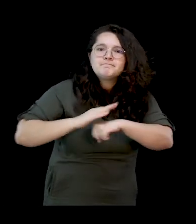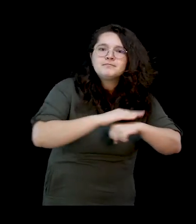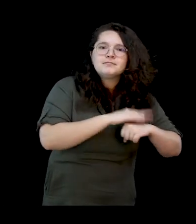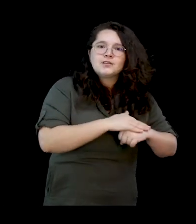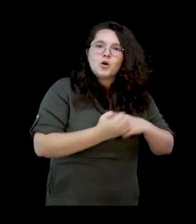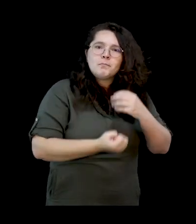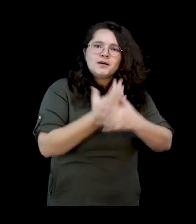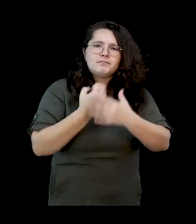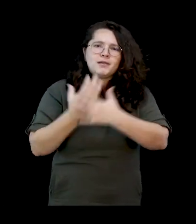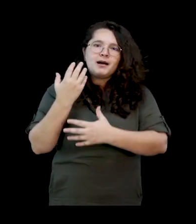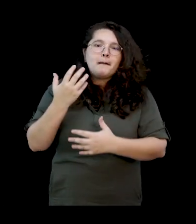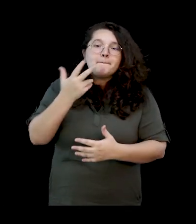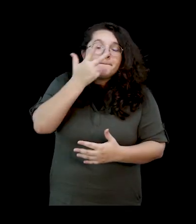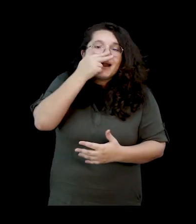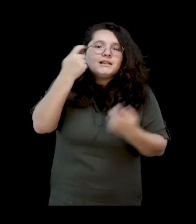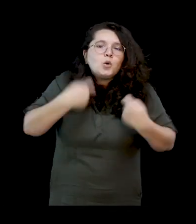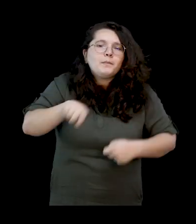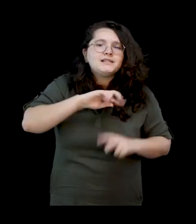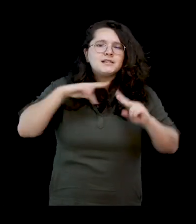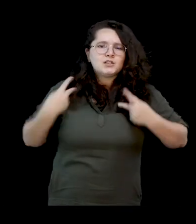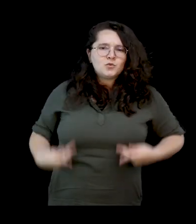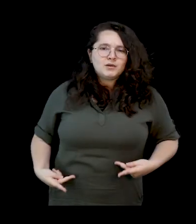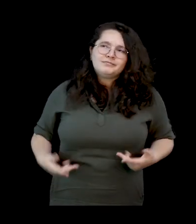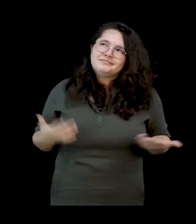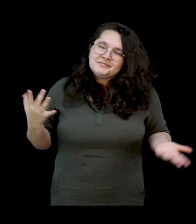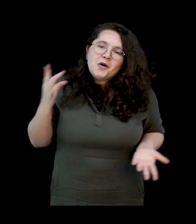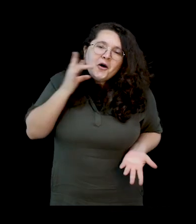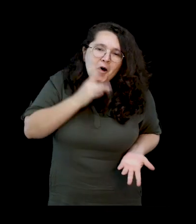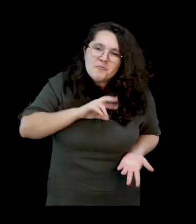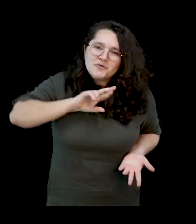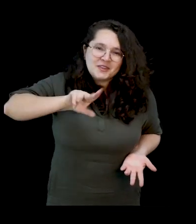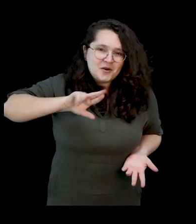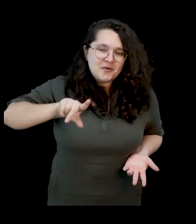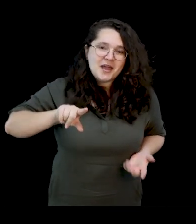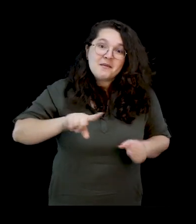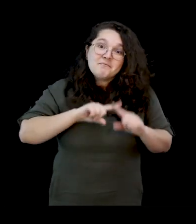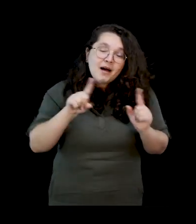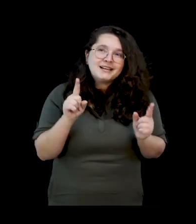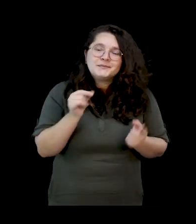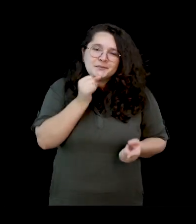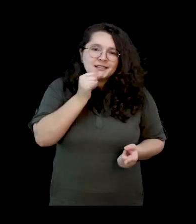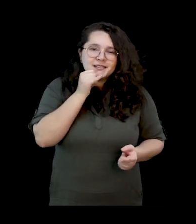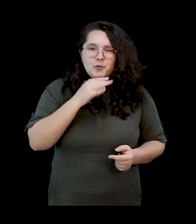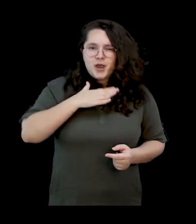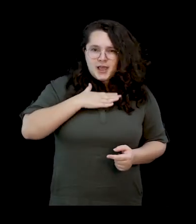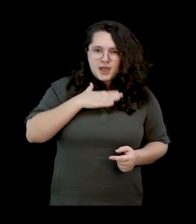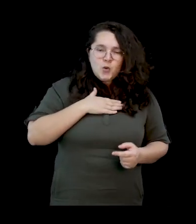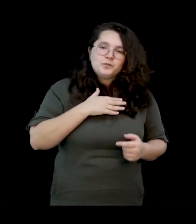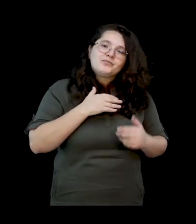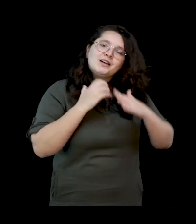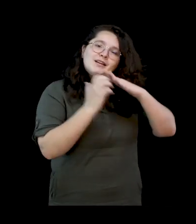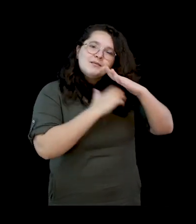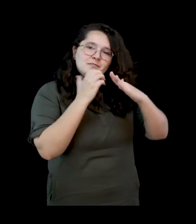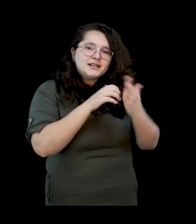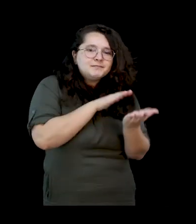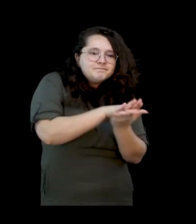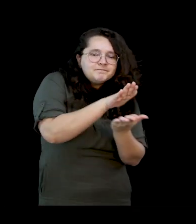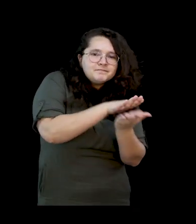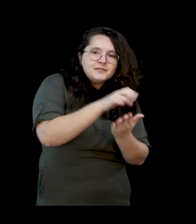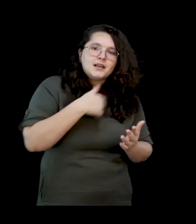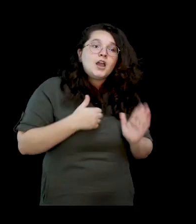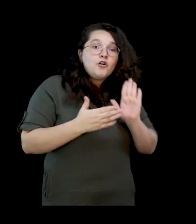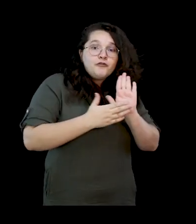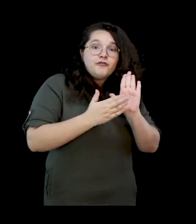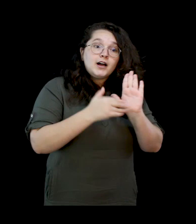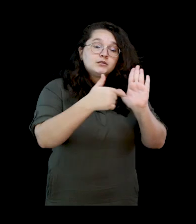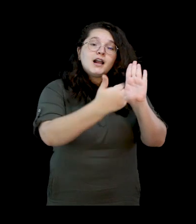interferência do ser humano. Claro que não é bem assim, mas, enfim, eu sou um editor e eu publico livro. Aí alguém chega e faz